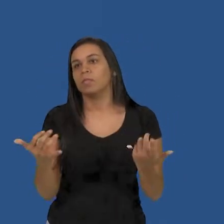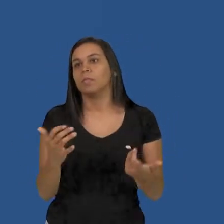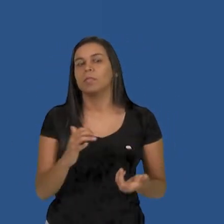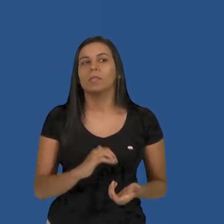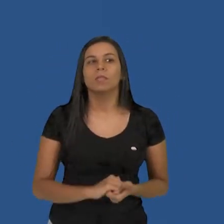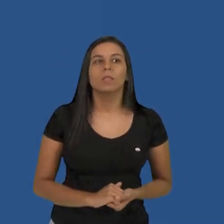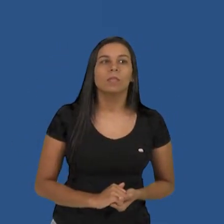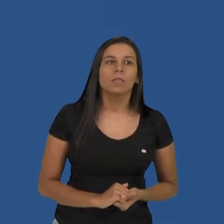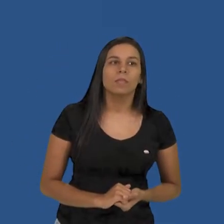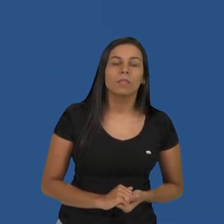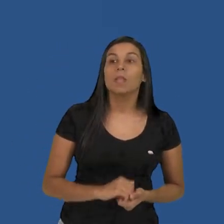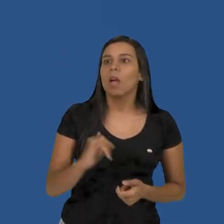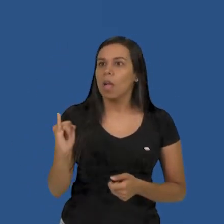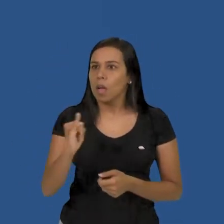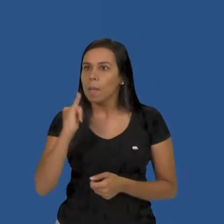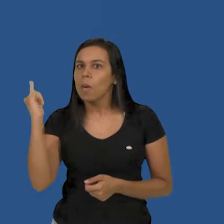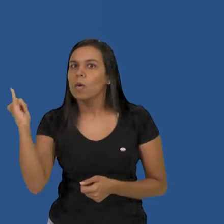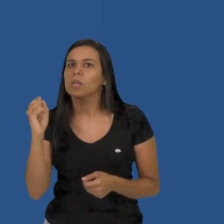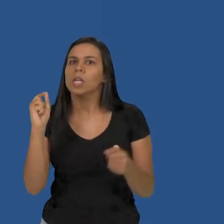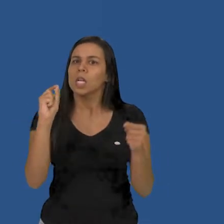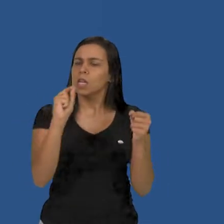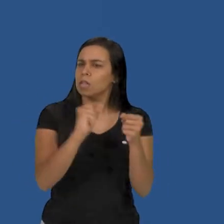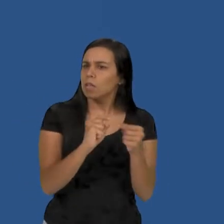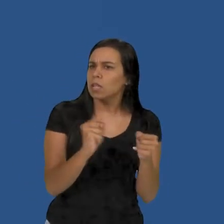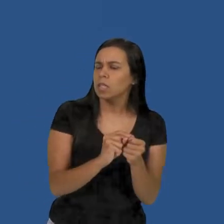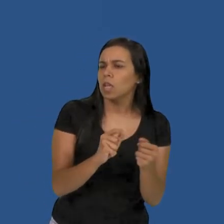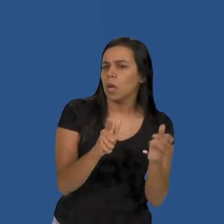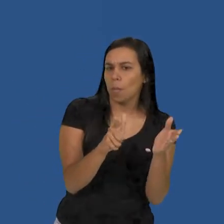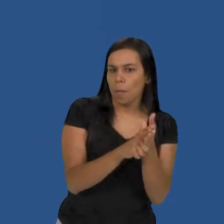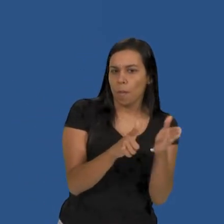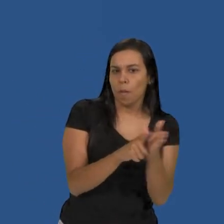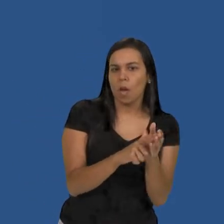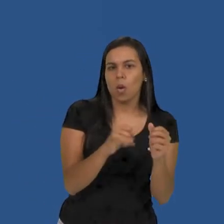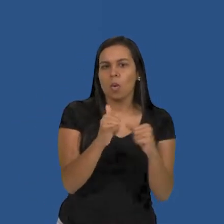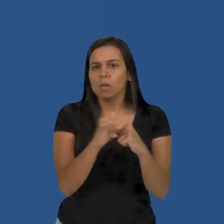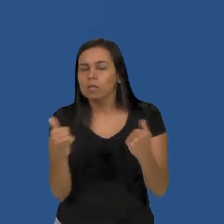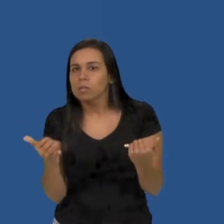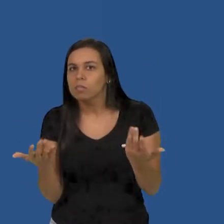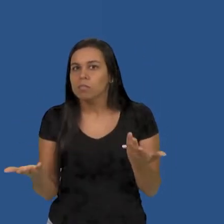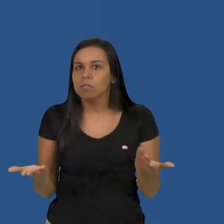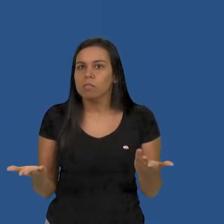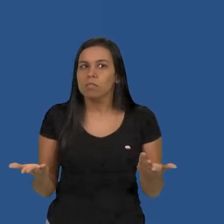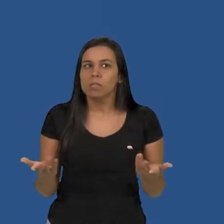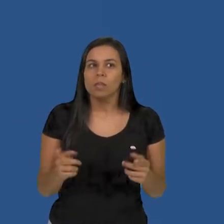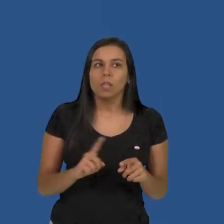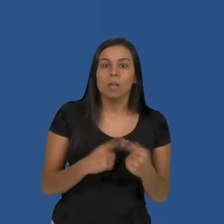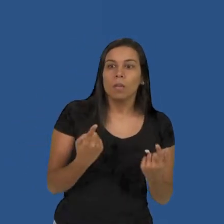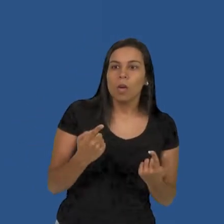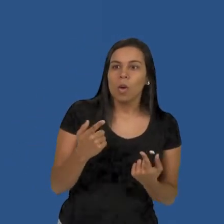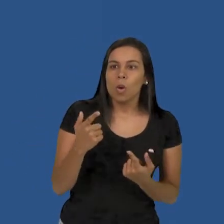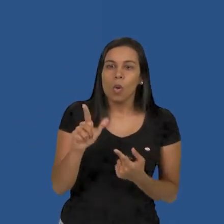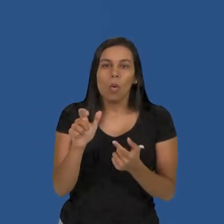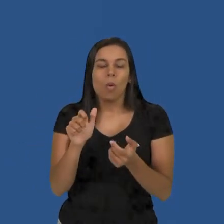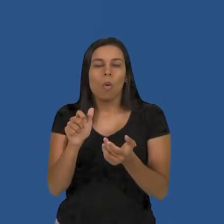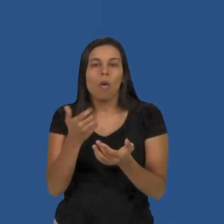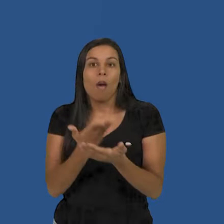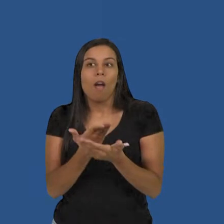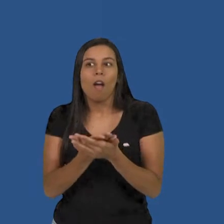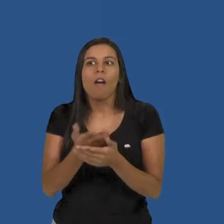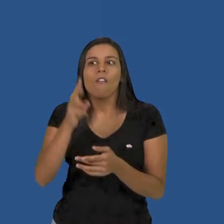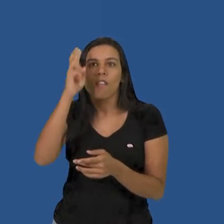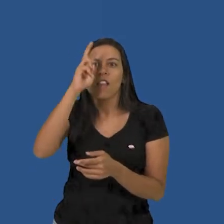é importante fazer alguma coisa com papel e eletricidade. E agora vem uma questão muito legal. Da outra aula, vocês vão lembrar da palavra book, que